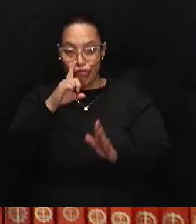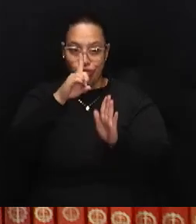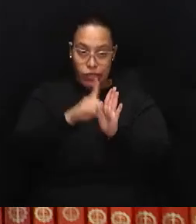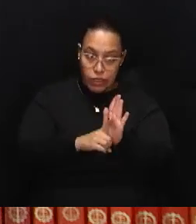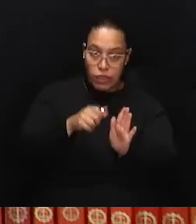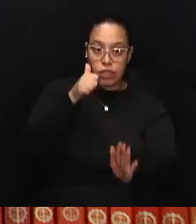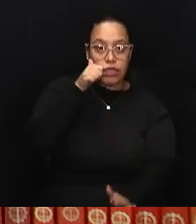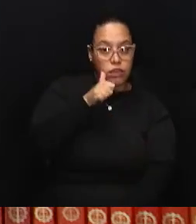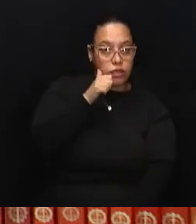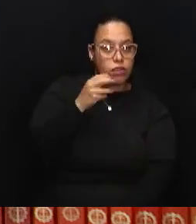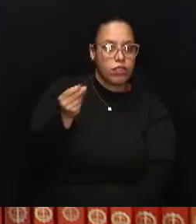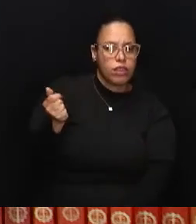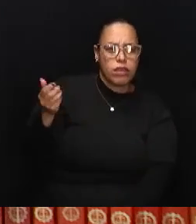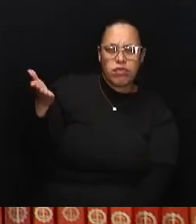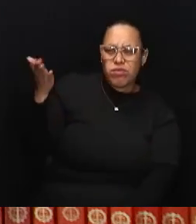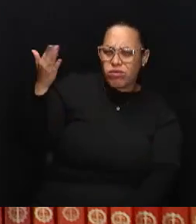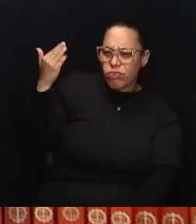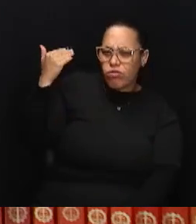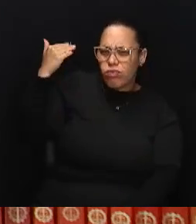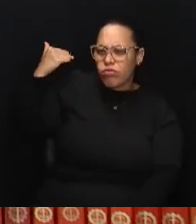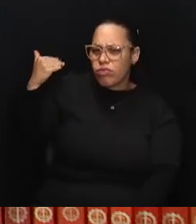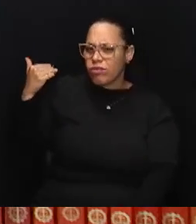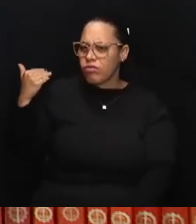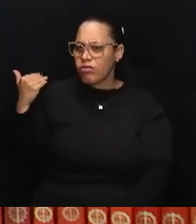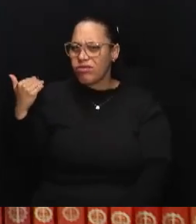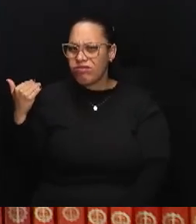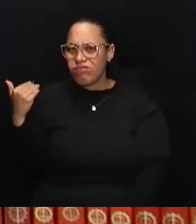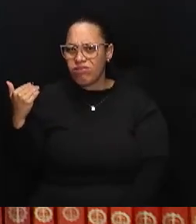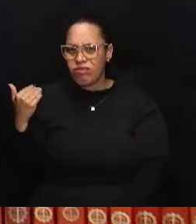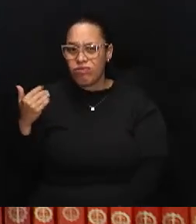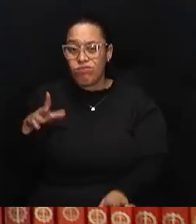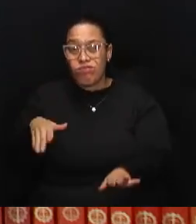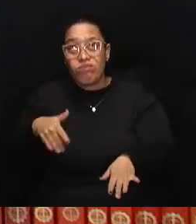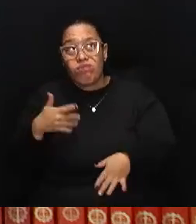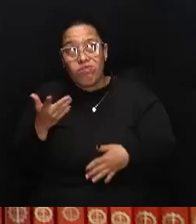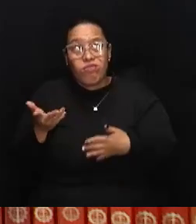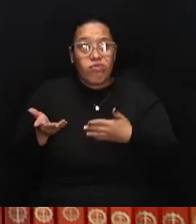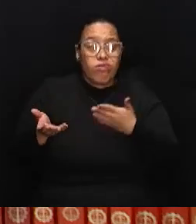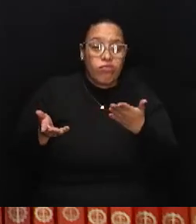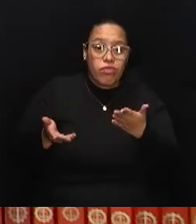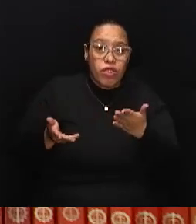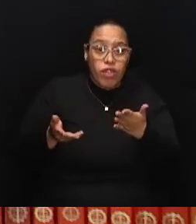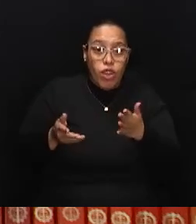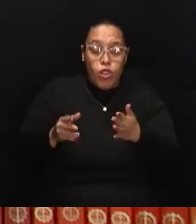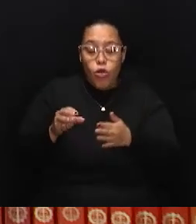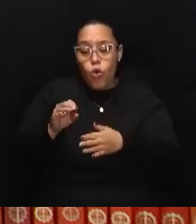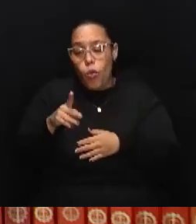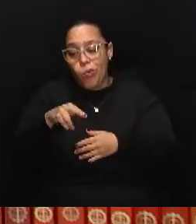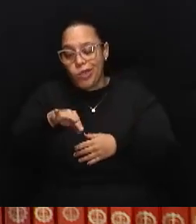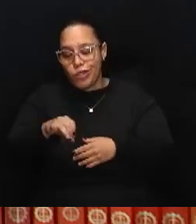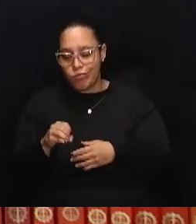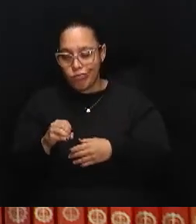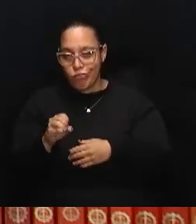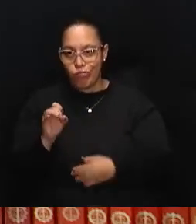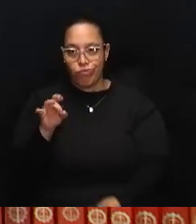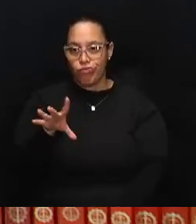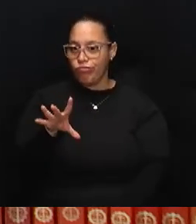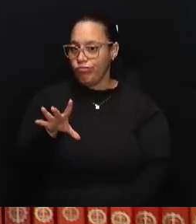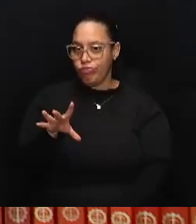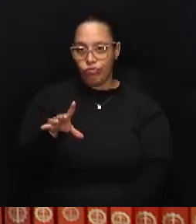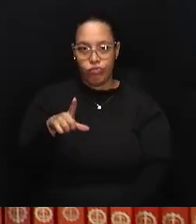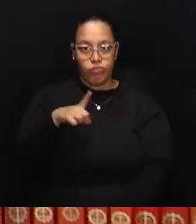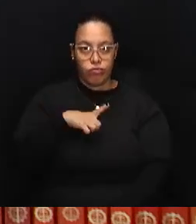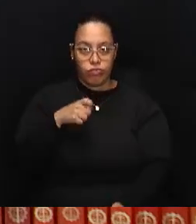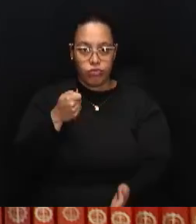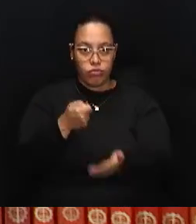vez. Então, os direitos da mulher, nessa época, eram tanto quanto a de um objeto, ou